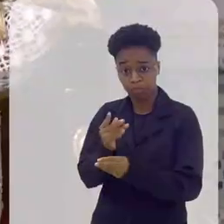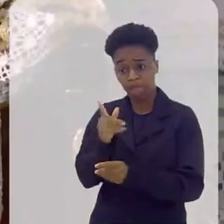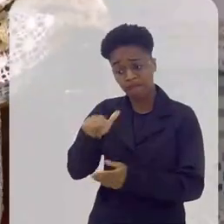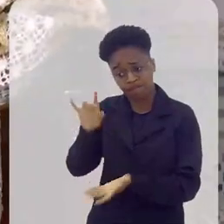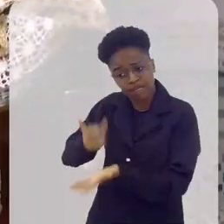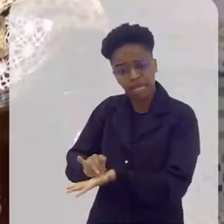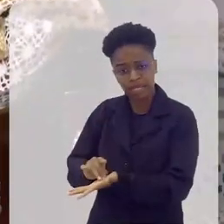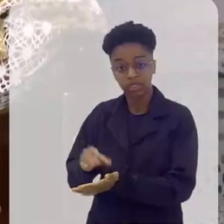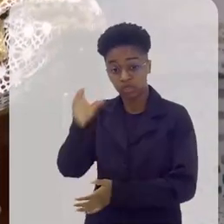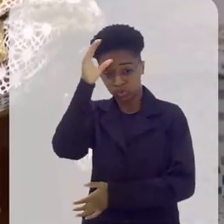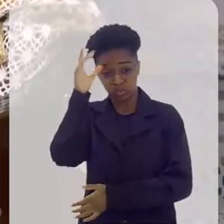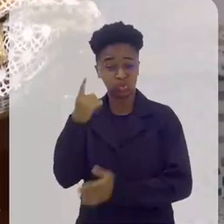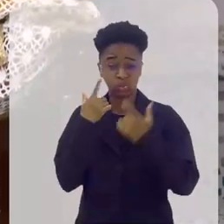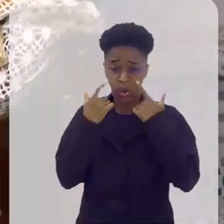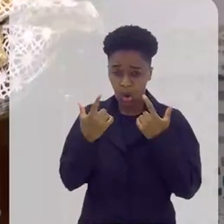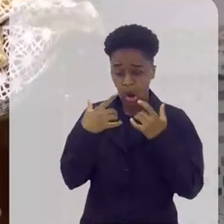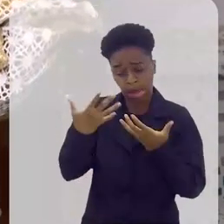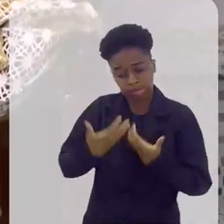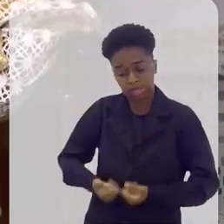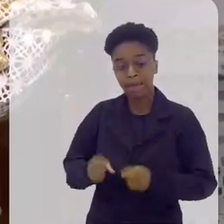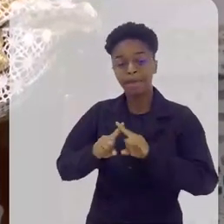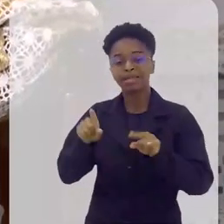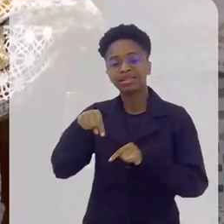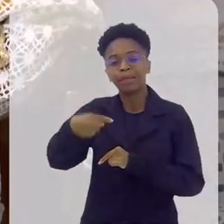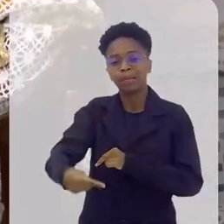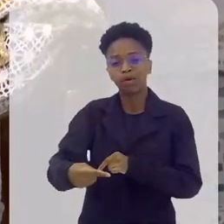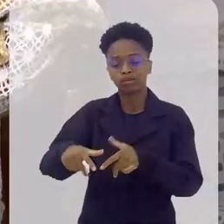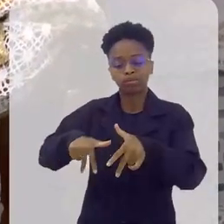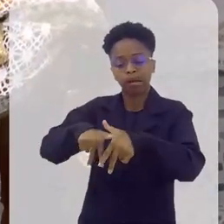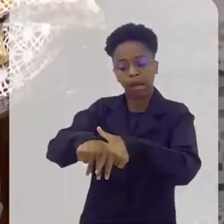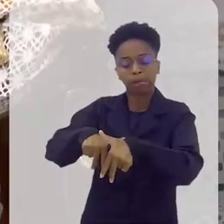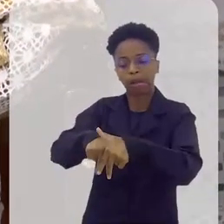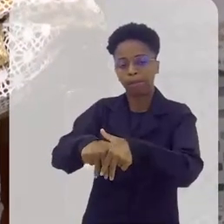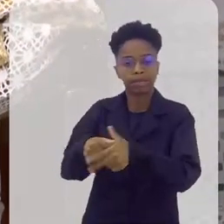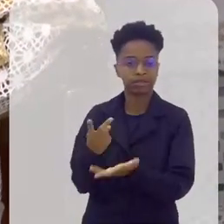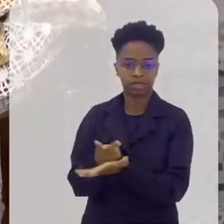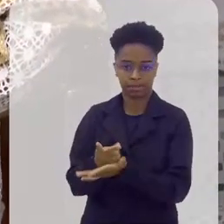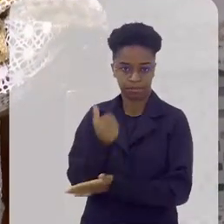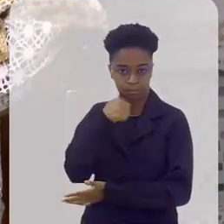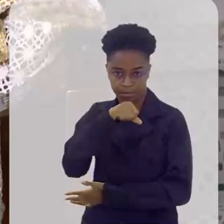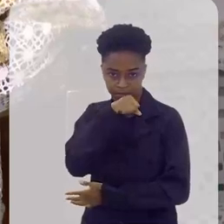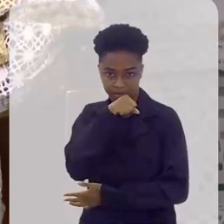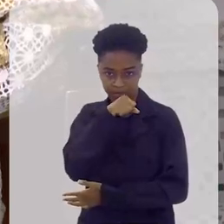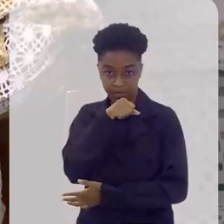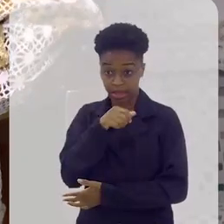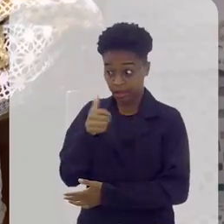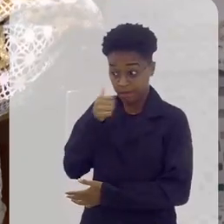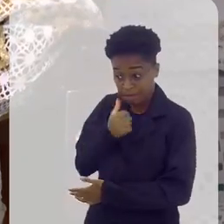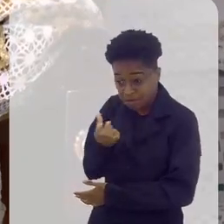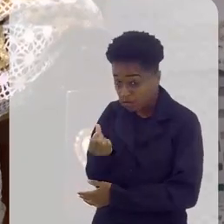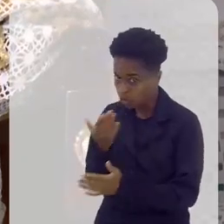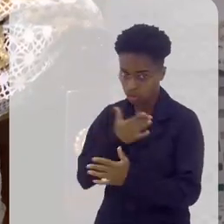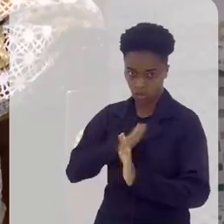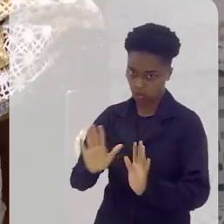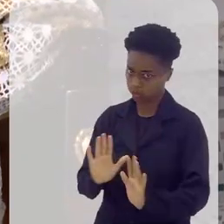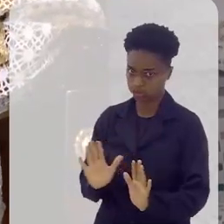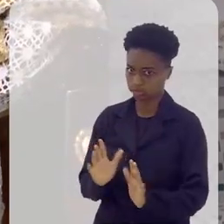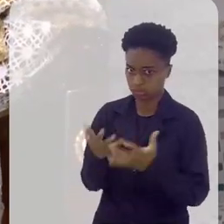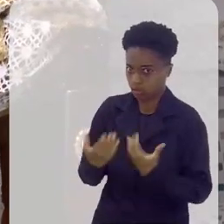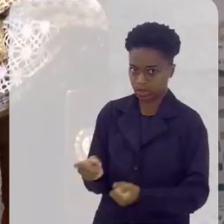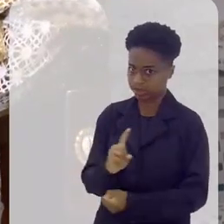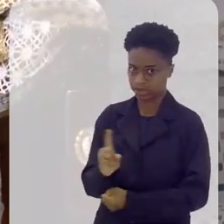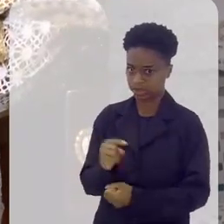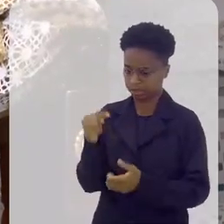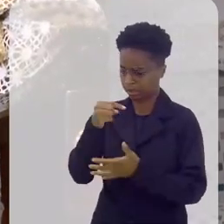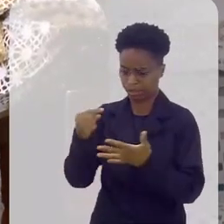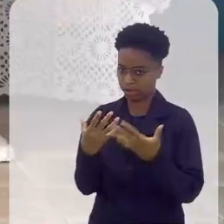muito. Né? E esse caboclo passou a incorporar, volta e meia, ele incorporava na mamãe, contra a vontade da minha avó,